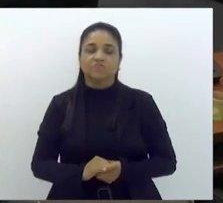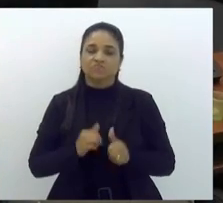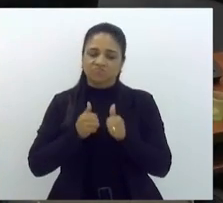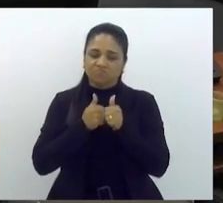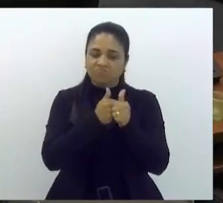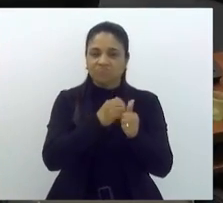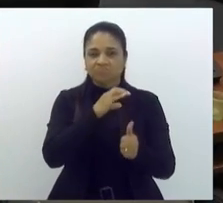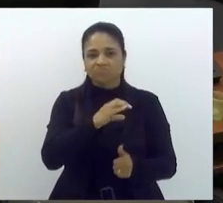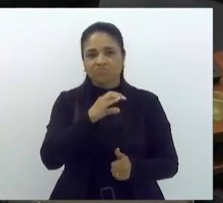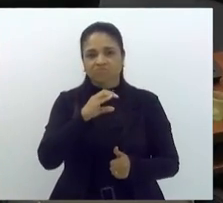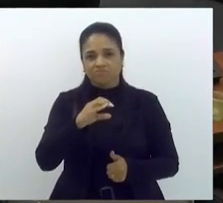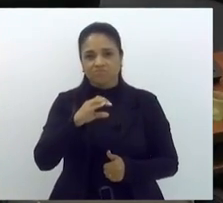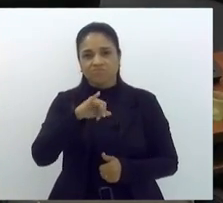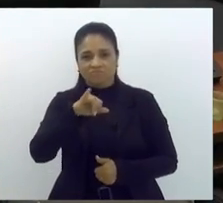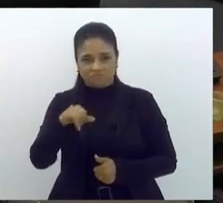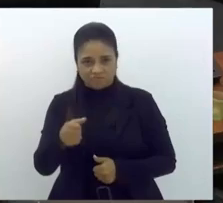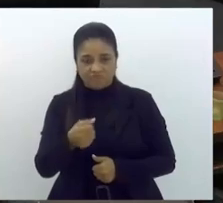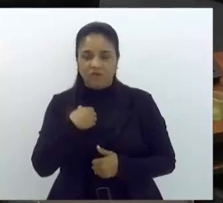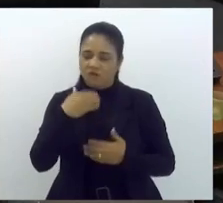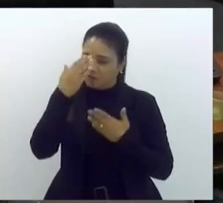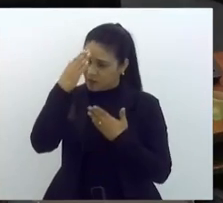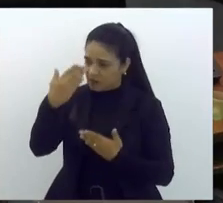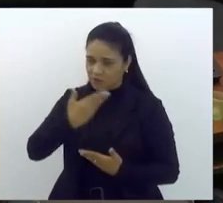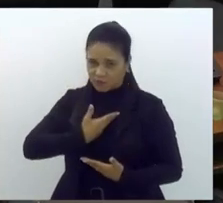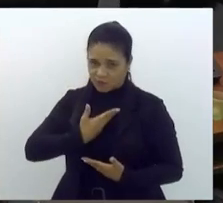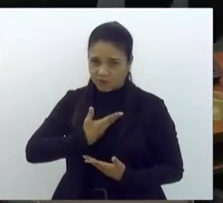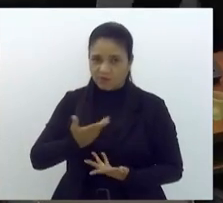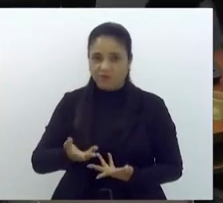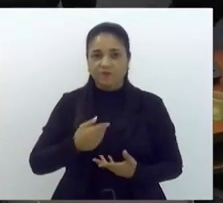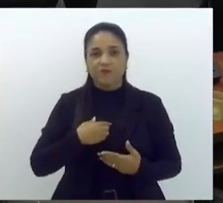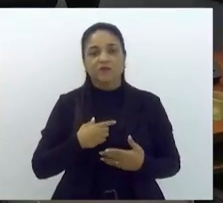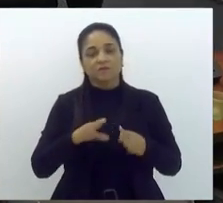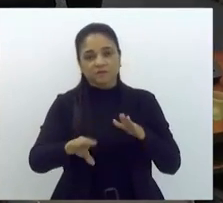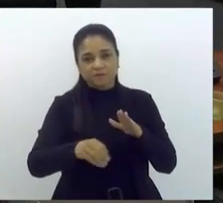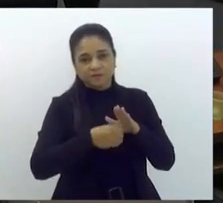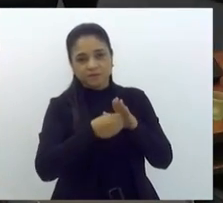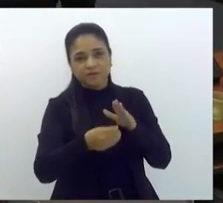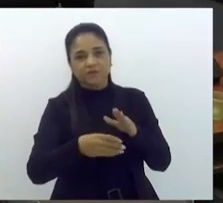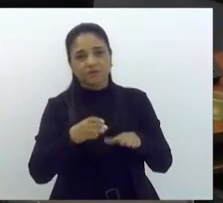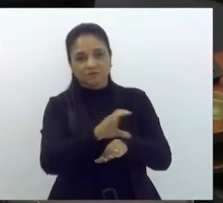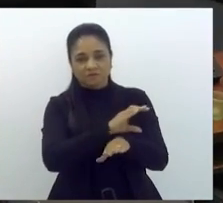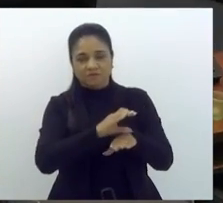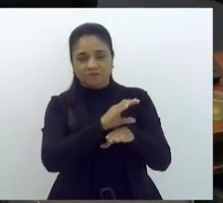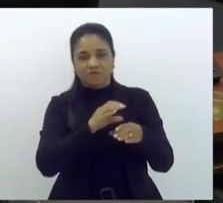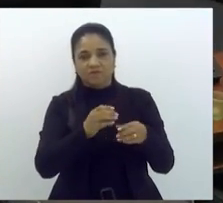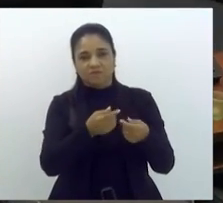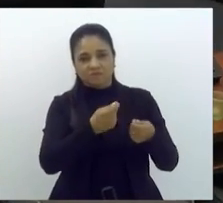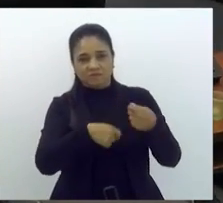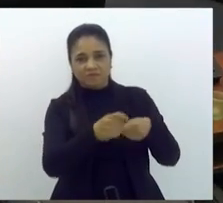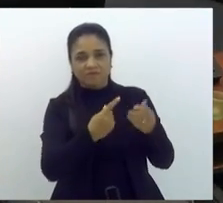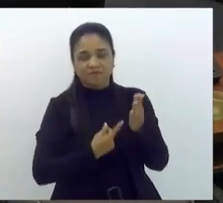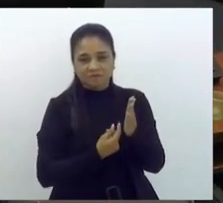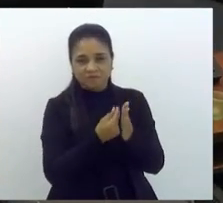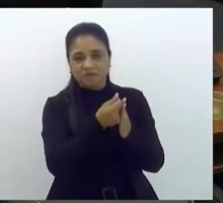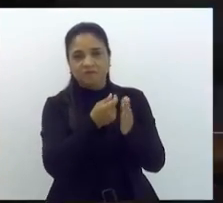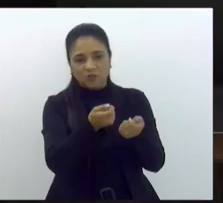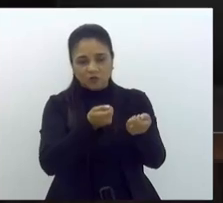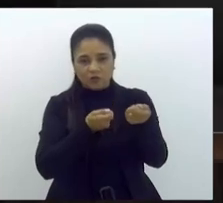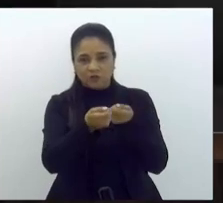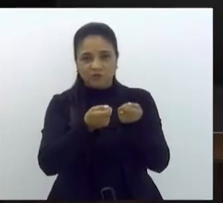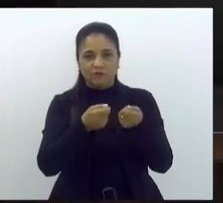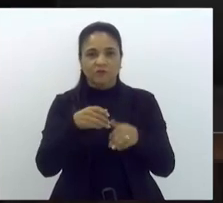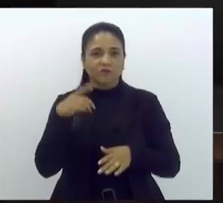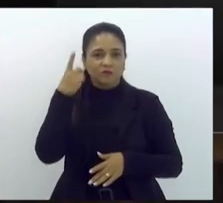Obrigado querida amigo Luiz Cláudio para emitir parecer pela comissão de orçamento Finanças fiscalização financeira e controle